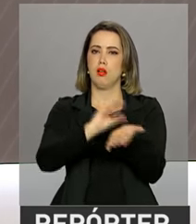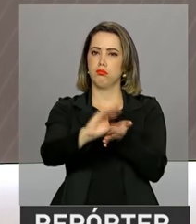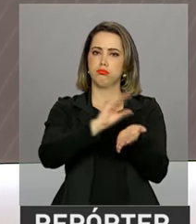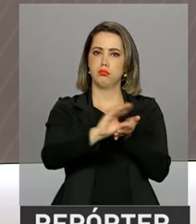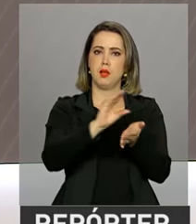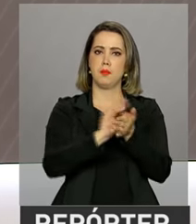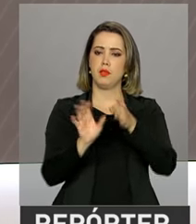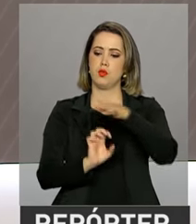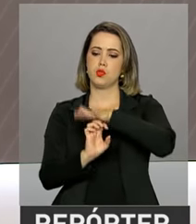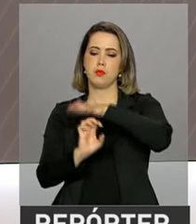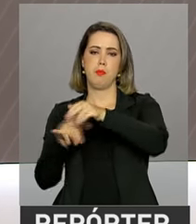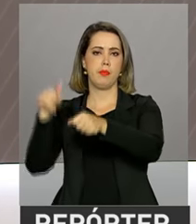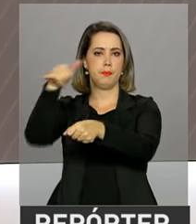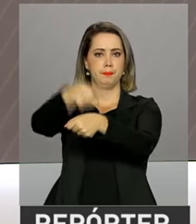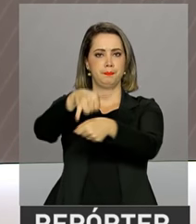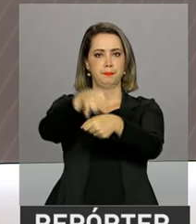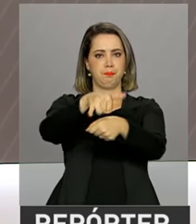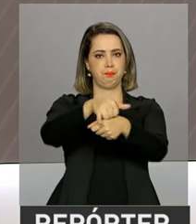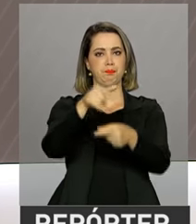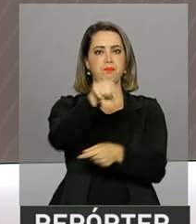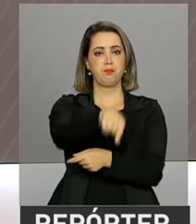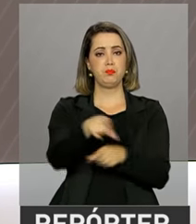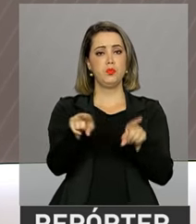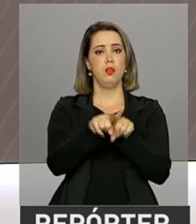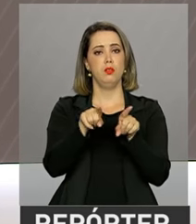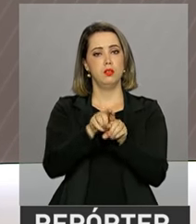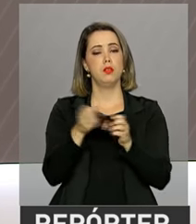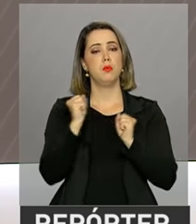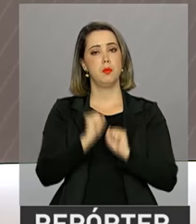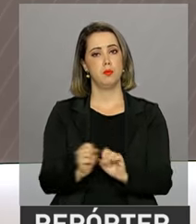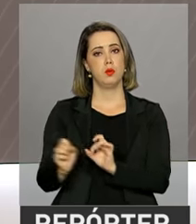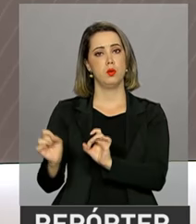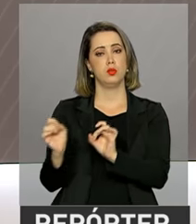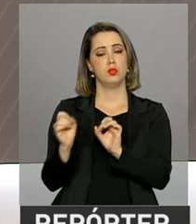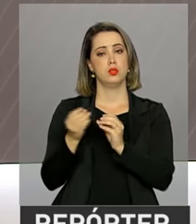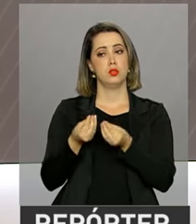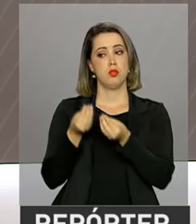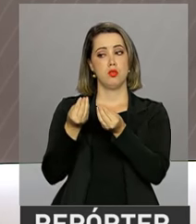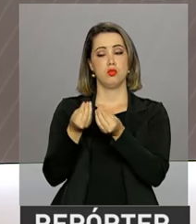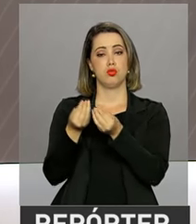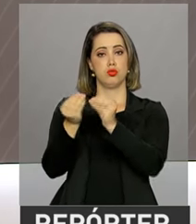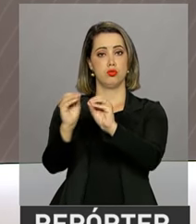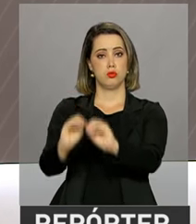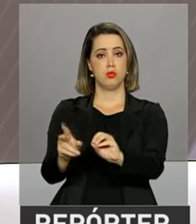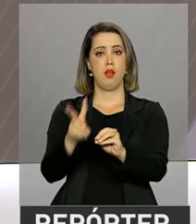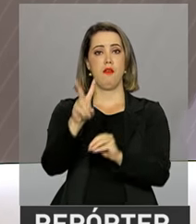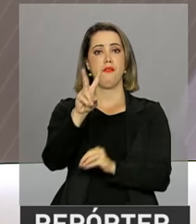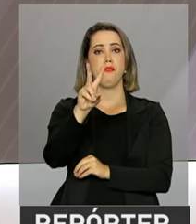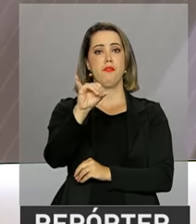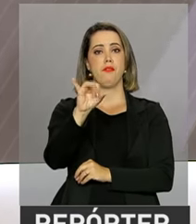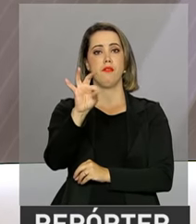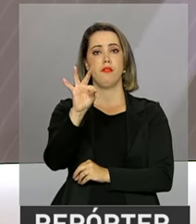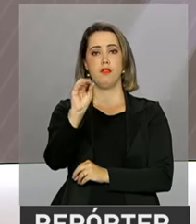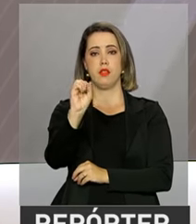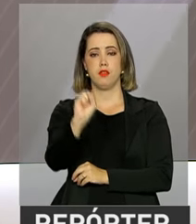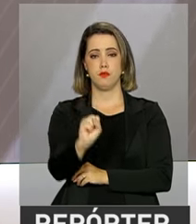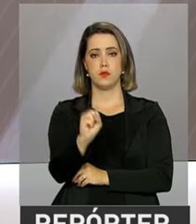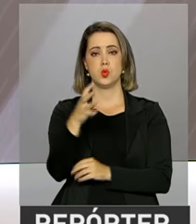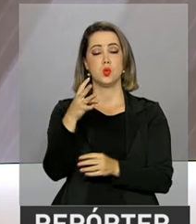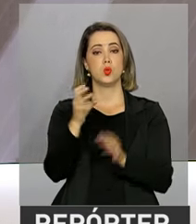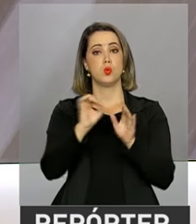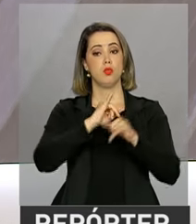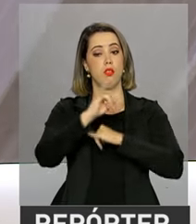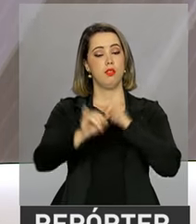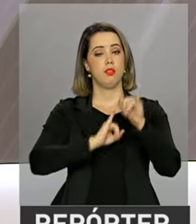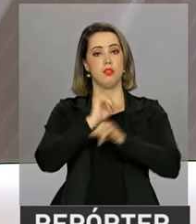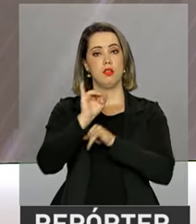aéreas brasileiras também propõe a concessão de vistos eletrônicos para turistas de alguns países a meta